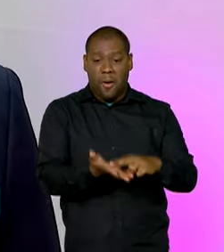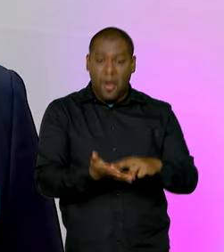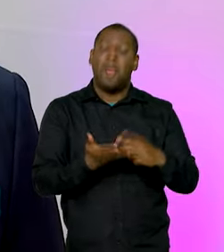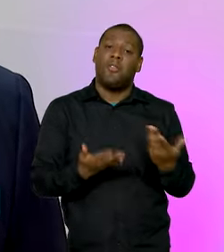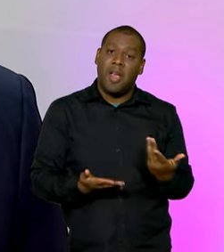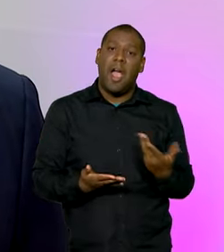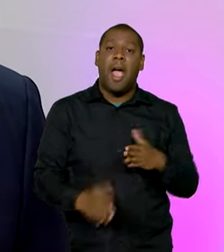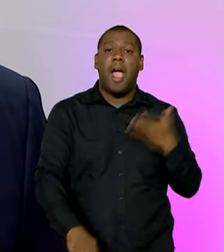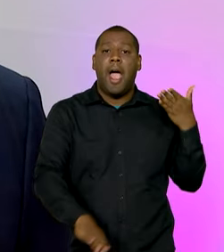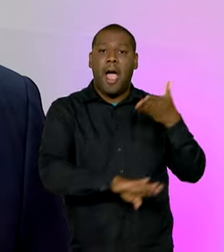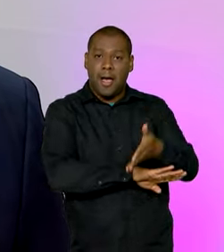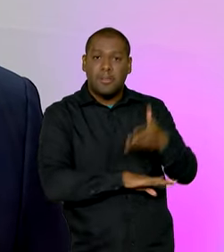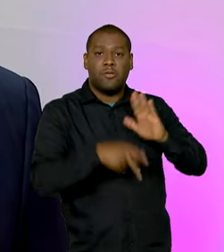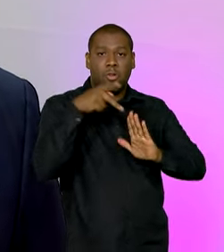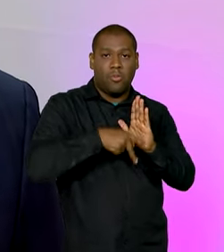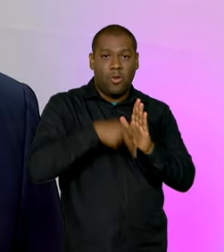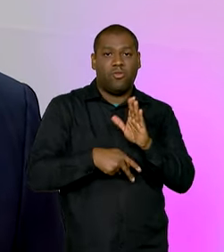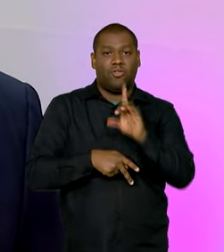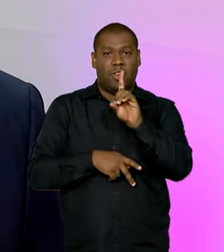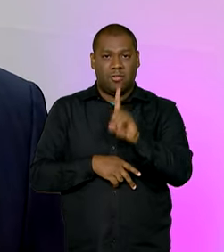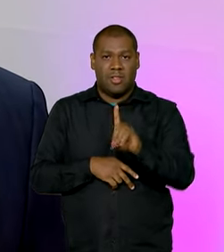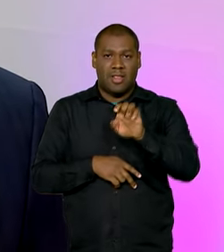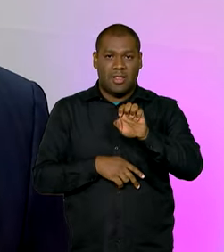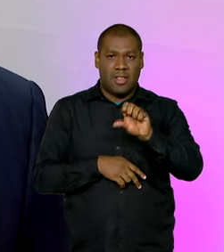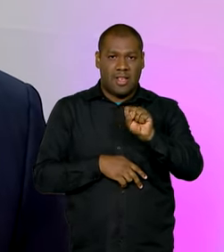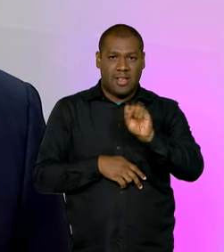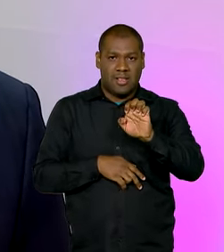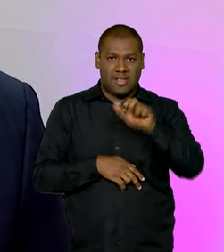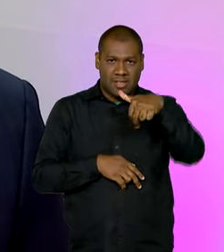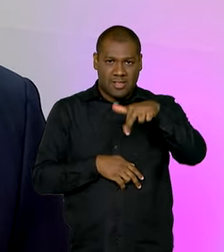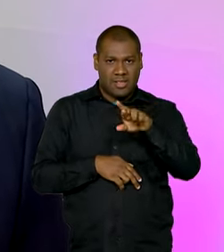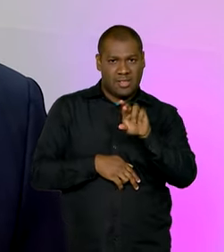Desenrola. Todo o nosso time está completamente engajado e pronto para recepcioná-los.